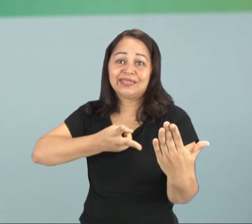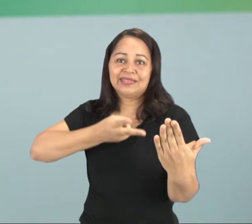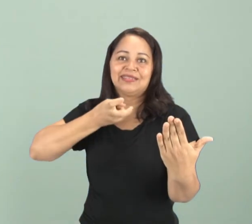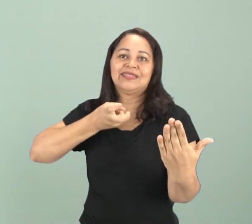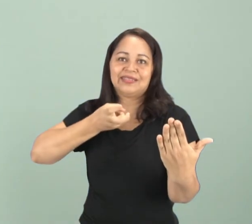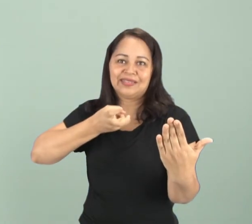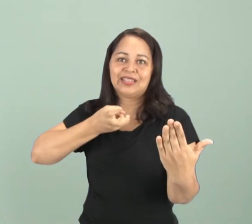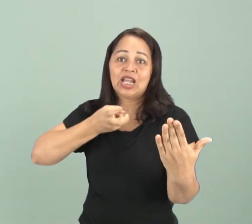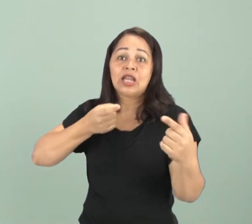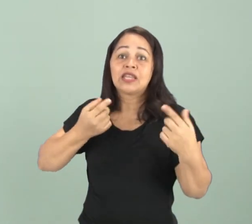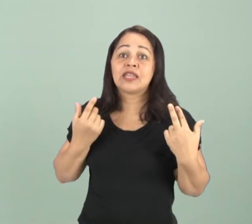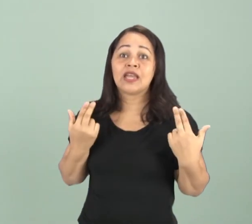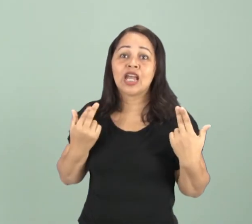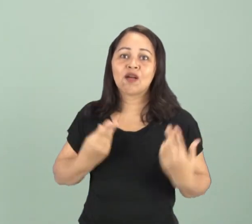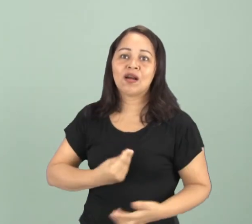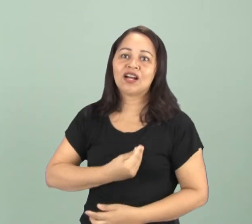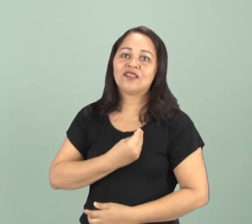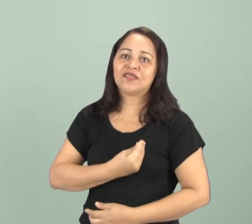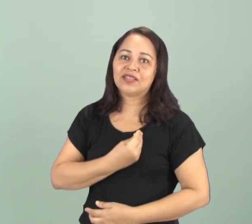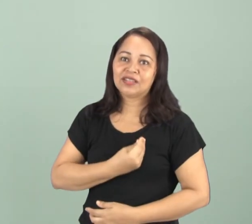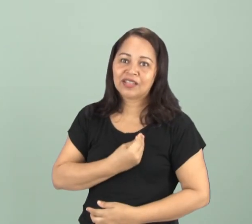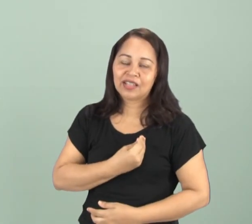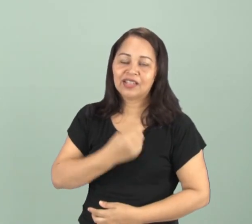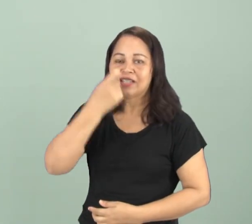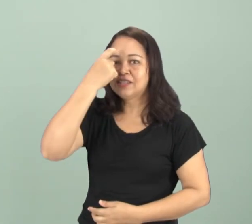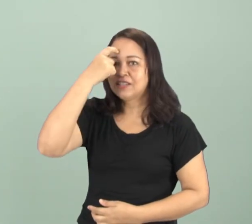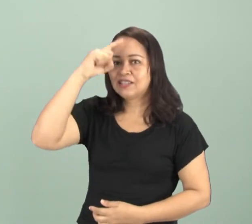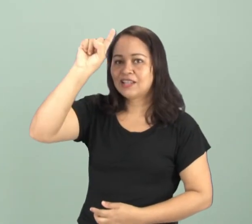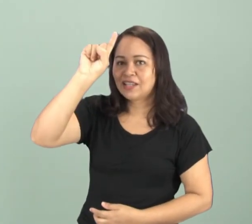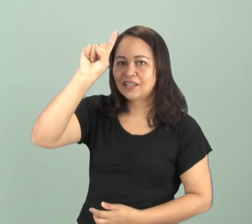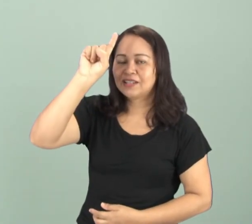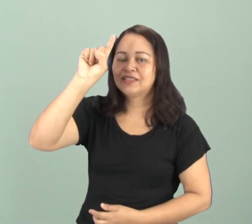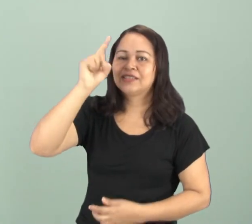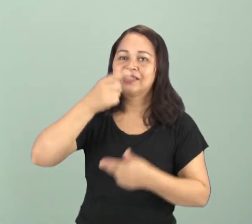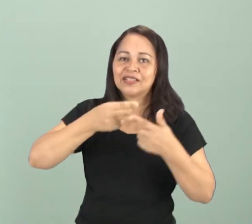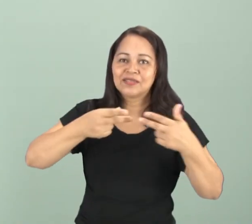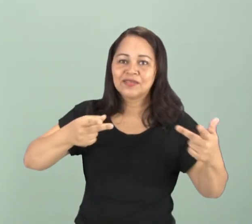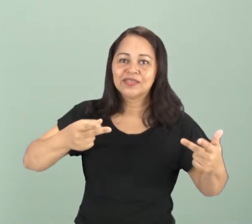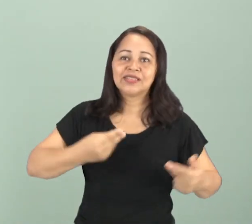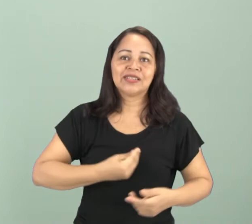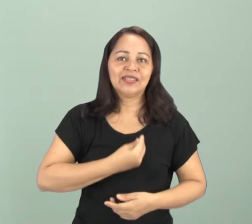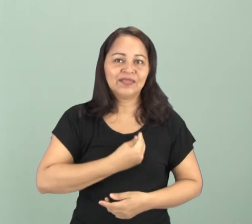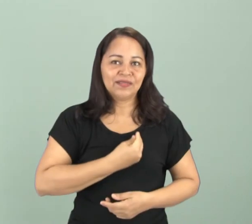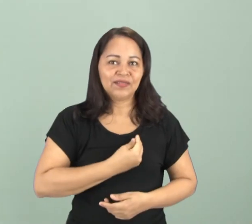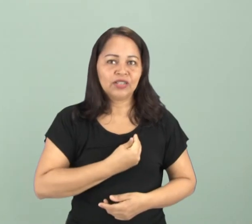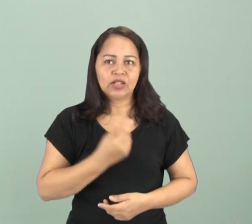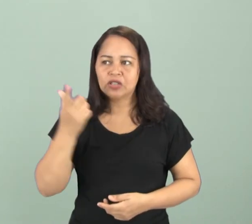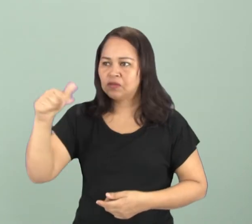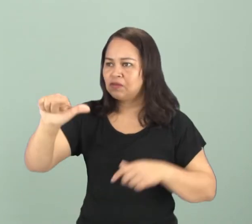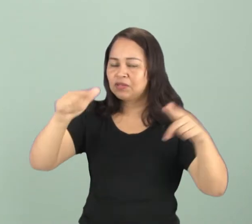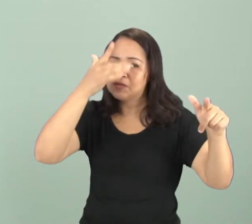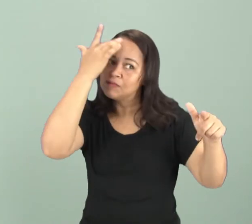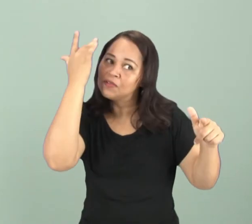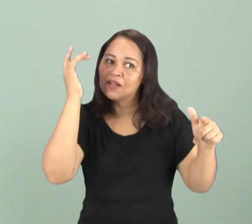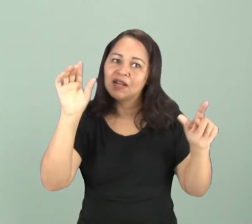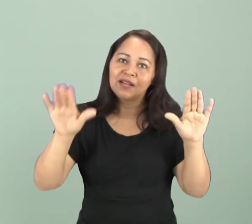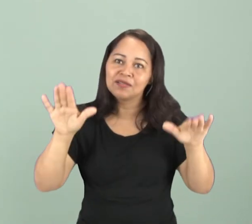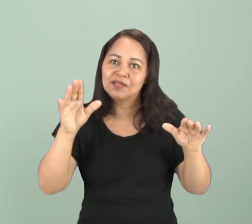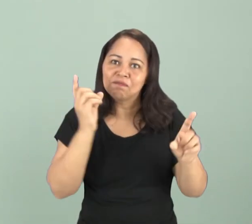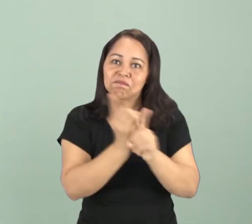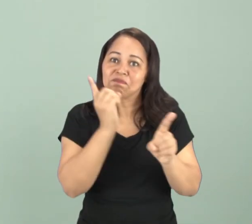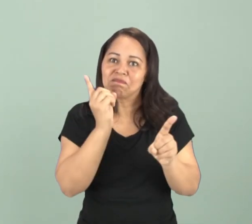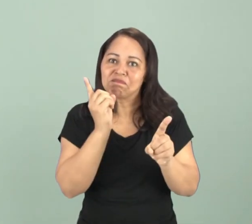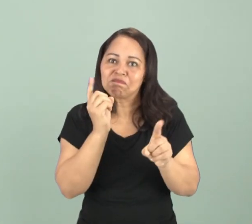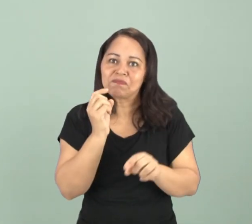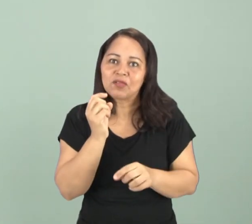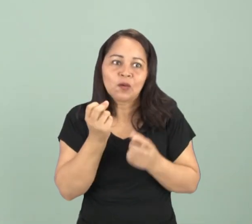vida cotidiana ideias, visões da realidade que não foram percebidas pelas outras pessoas. Então, levando isso tudo